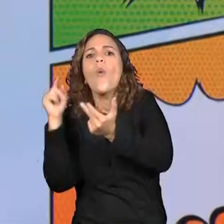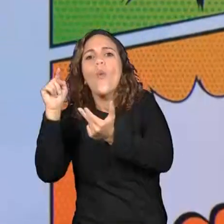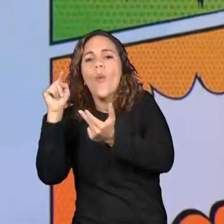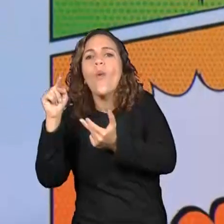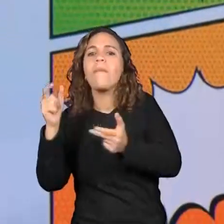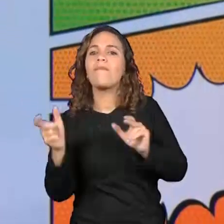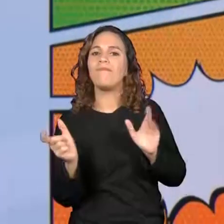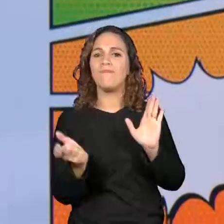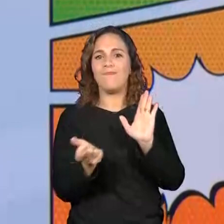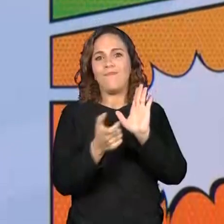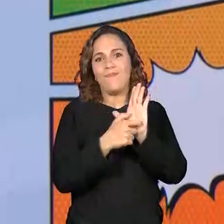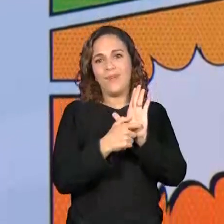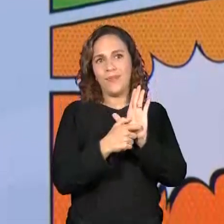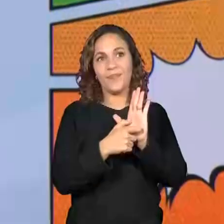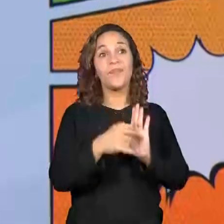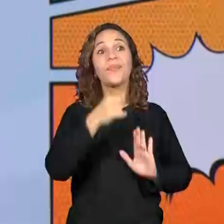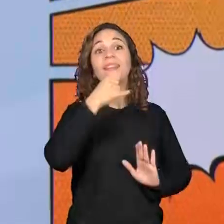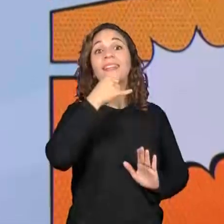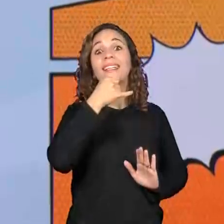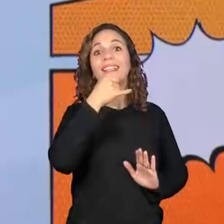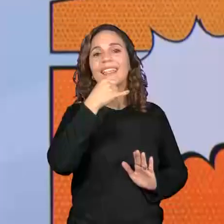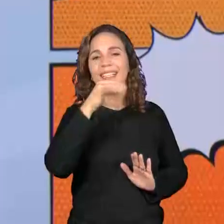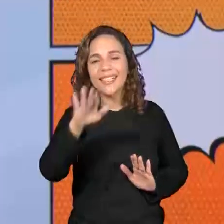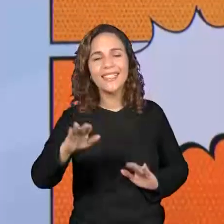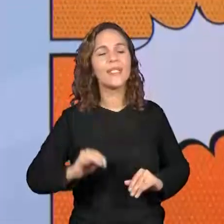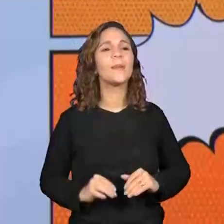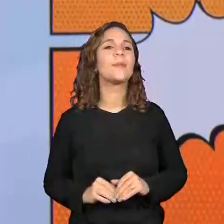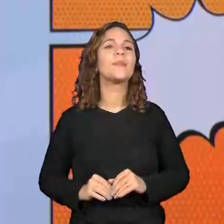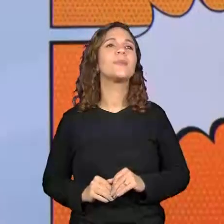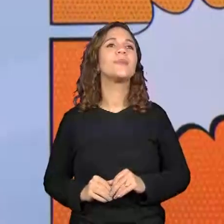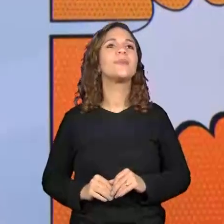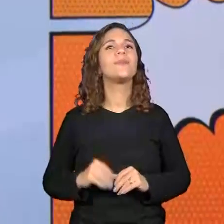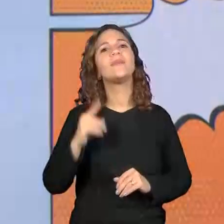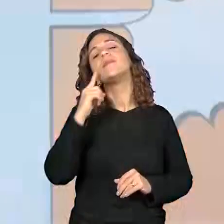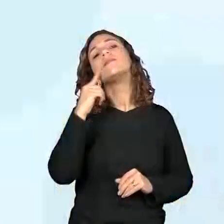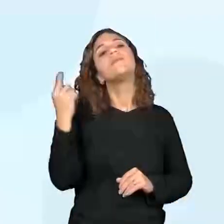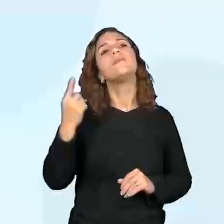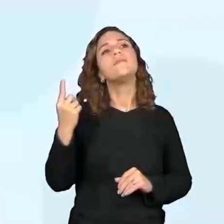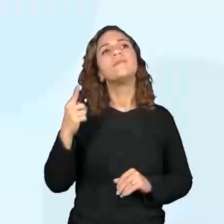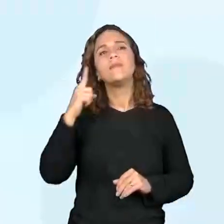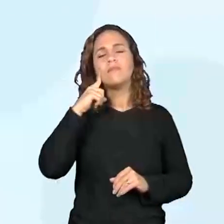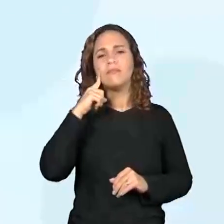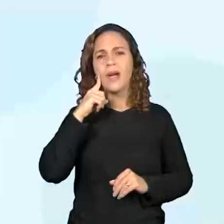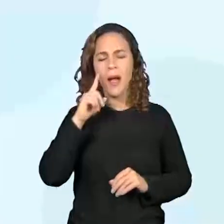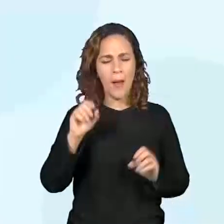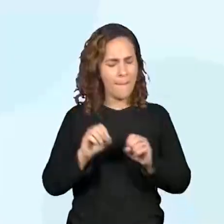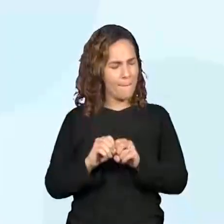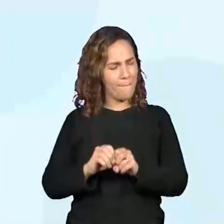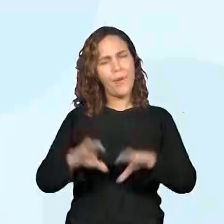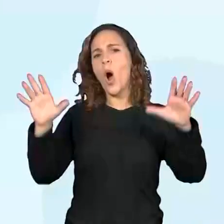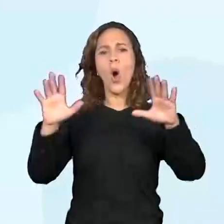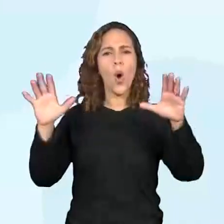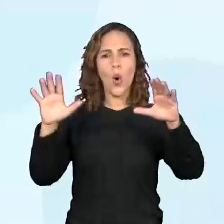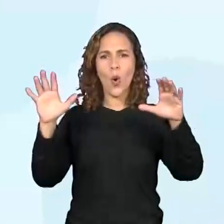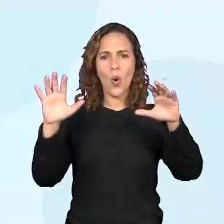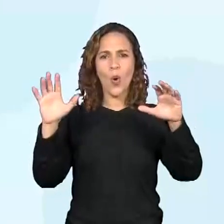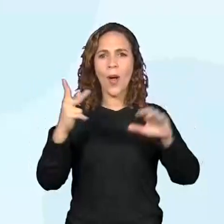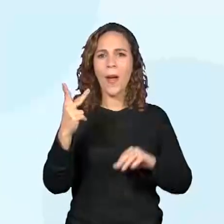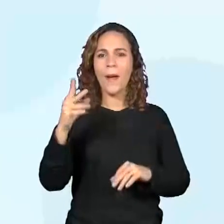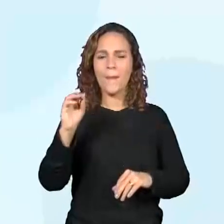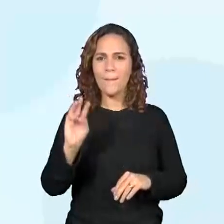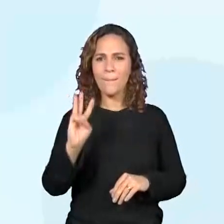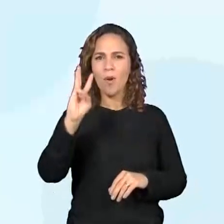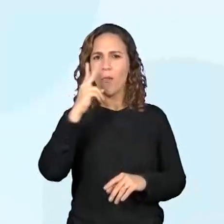palavras. Isso, né? Mesmo. Então, ó, vamos ver, você me ajuda a ler aqui, ó. A Sim. primeira está escrito assim, pou, que geralmente é